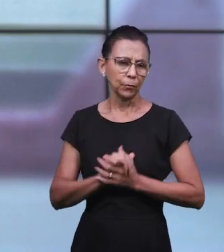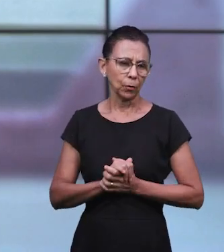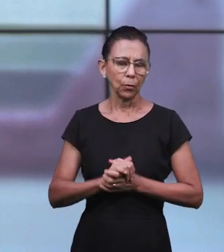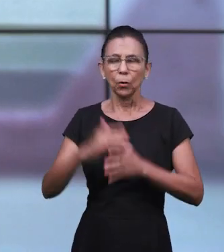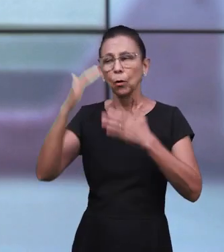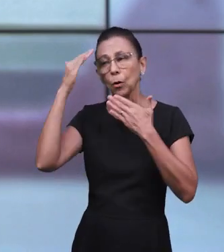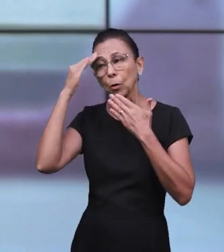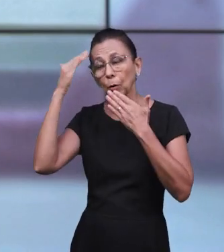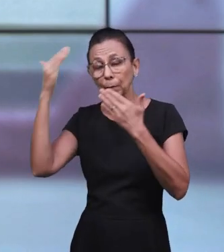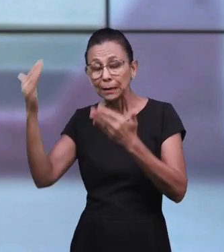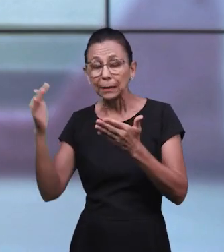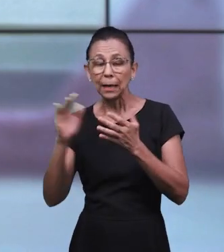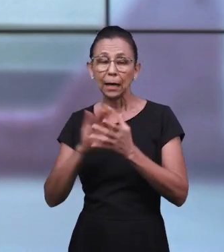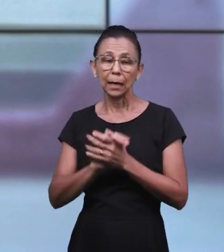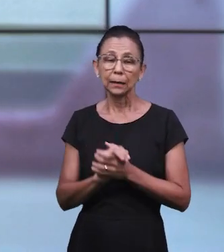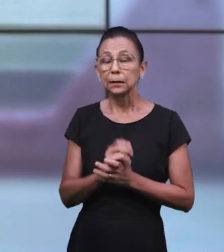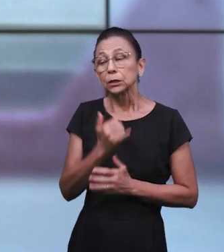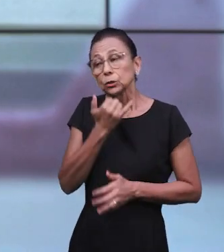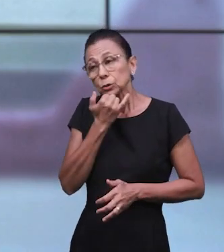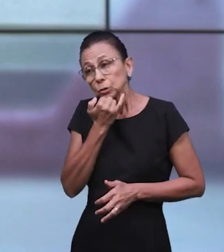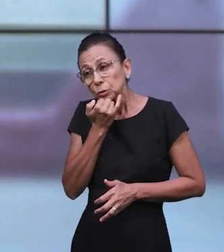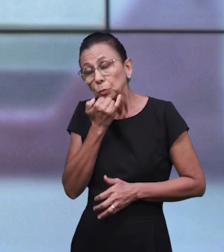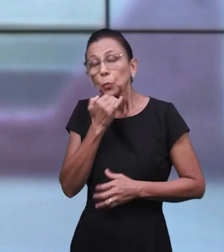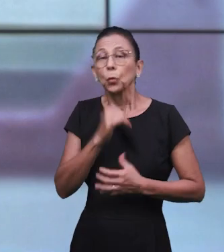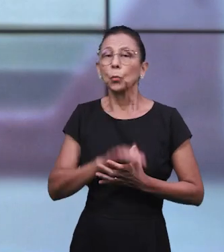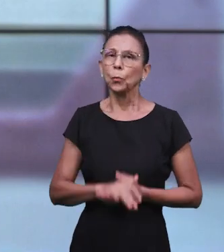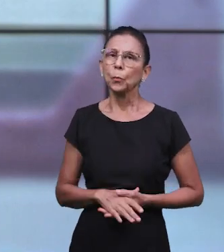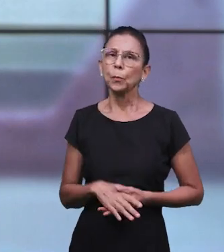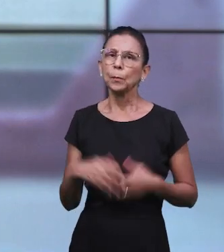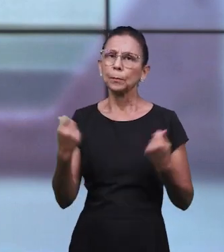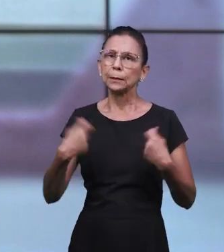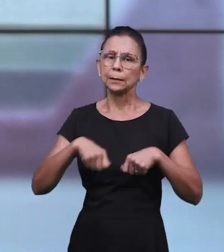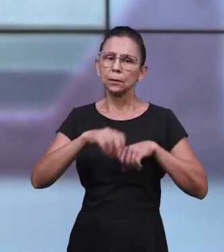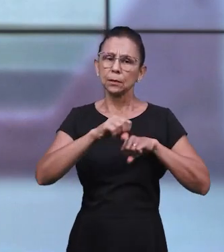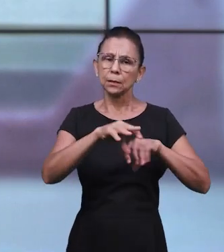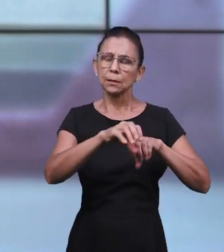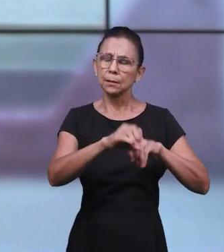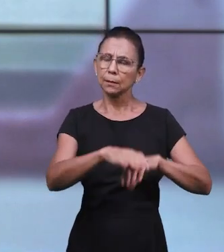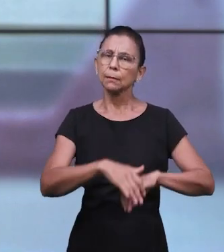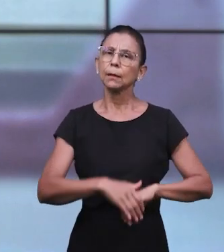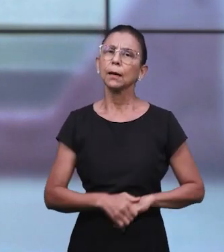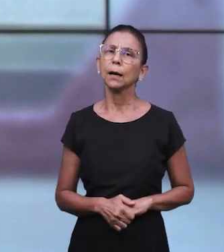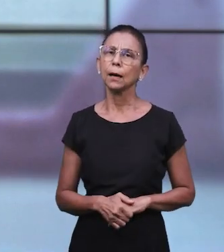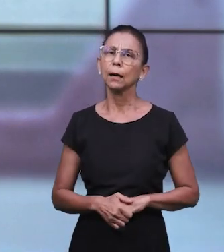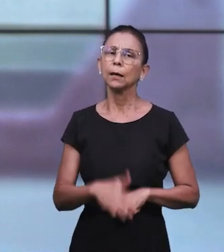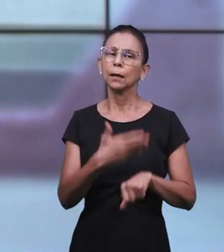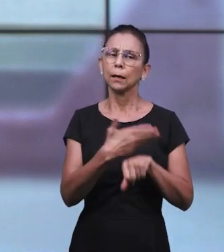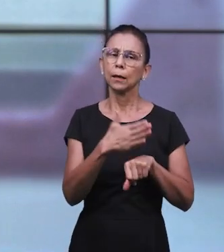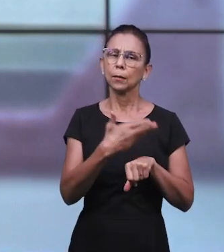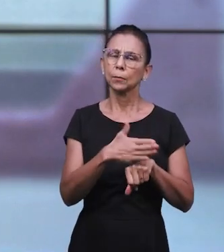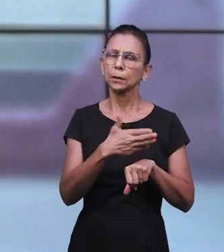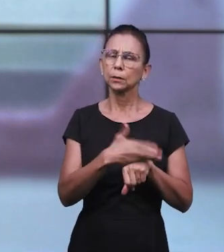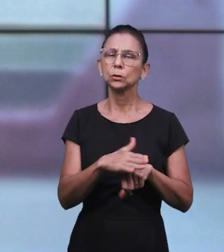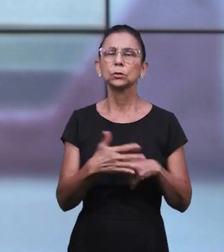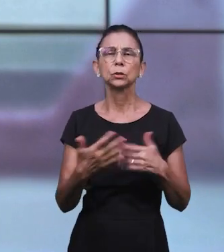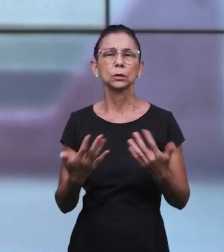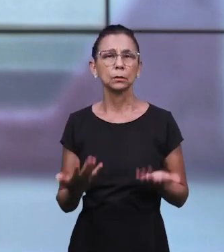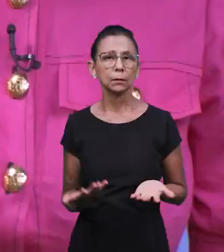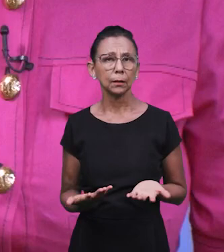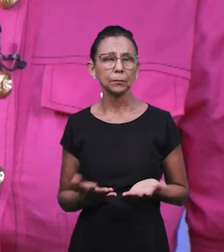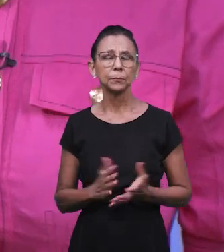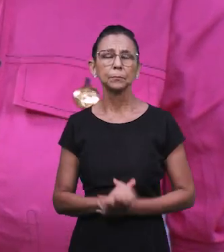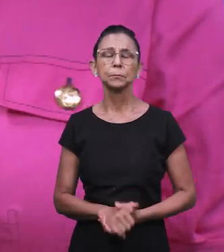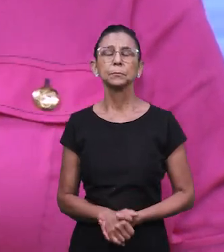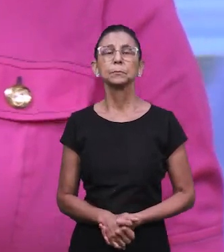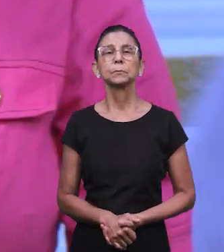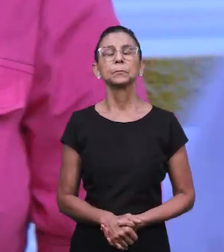desculpa quando está errado, que nós possamos aprender e praticar esses preciosos ensinos que ela tem nos dado.